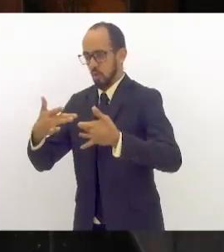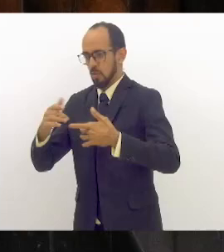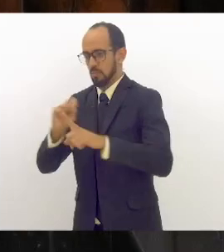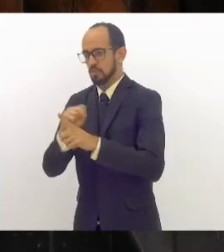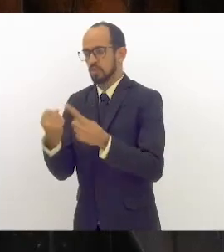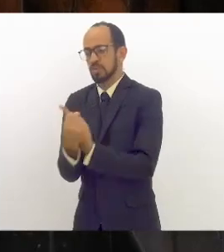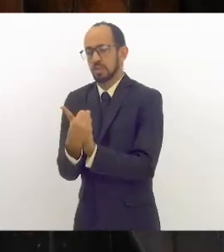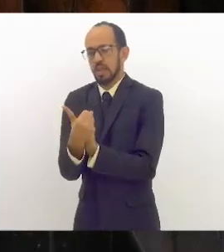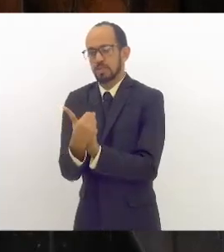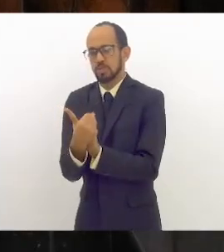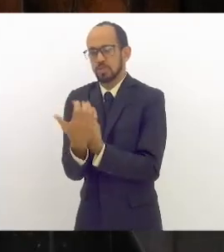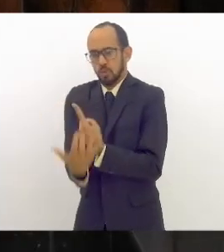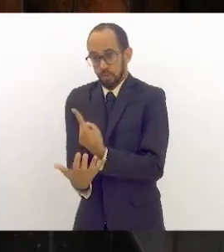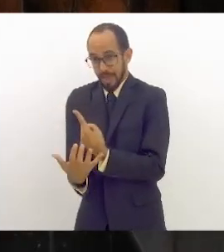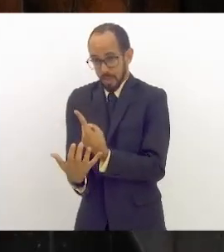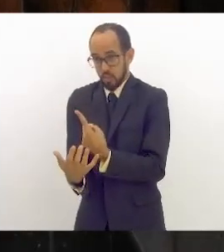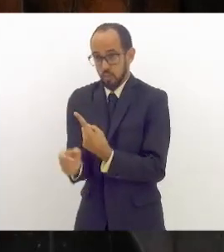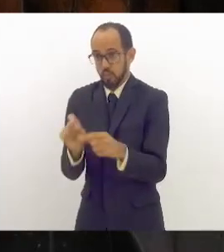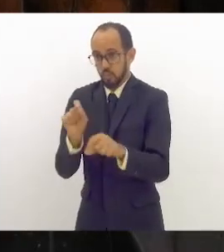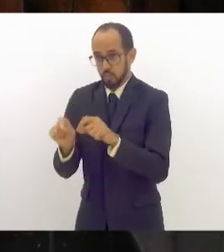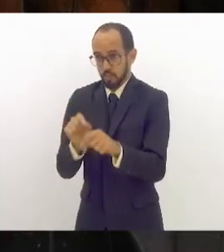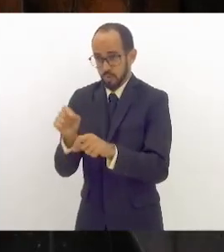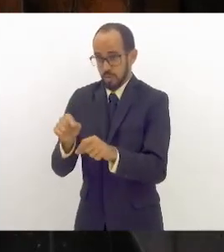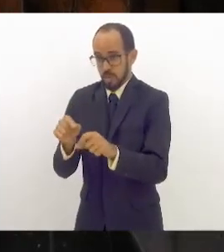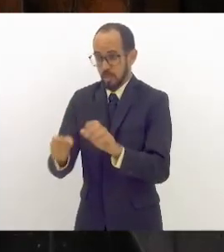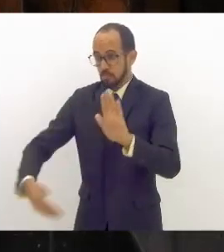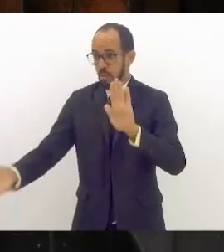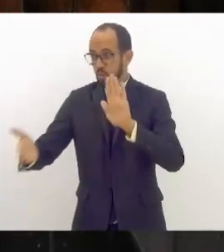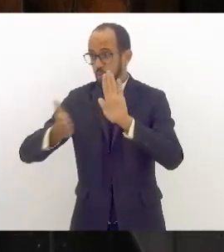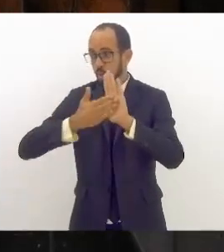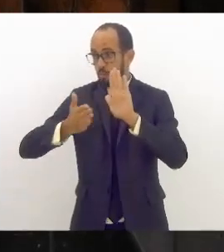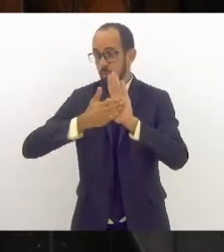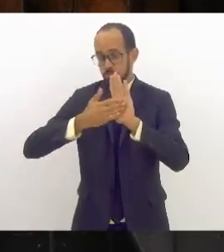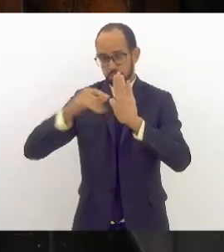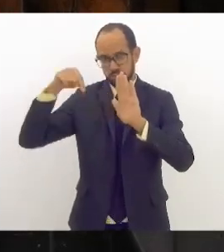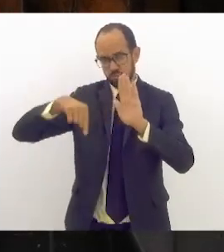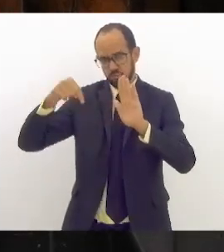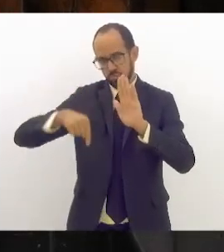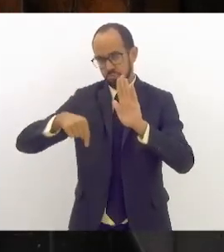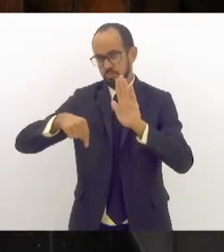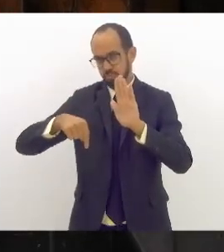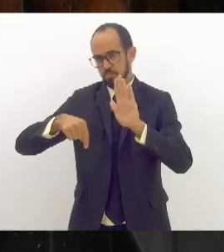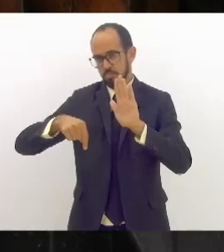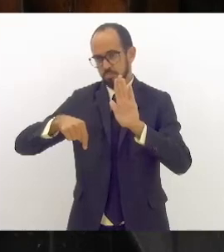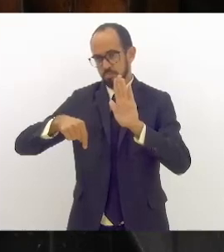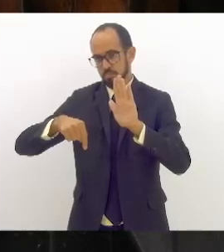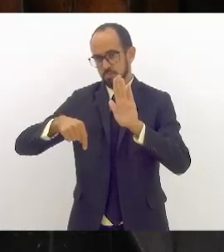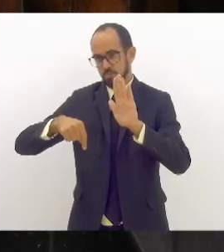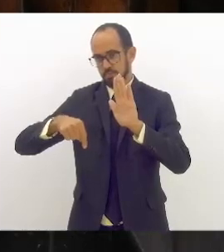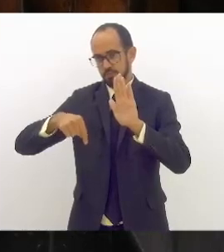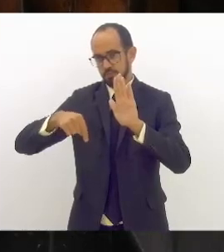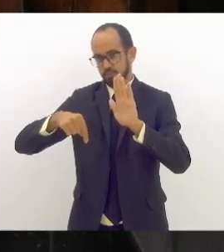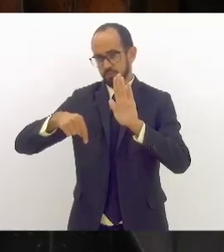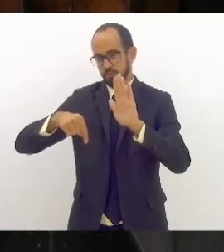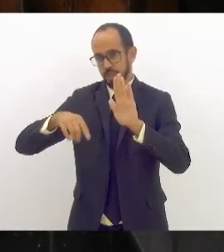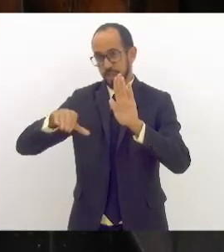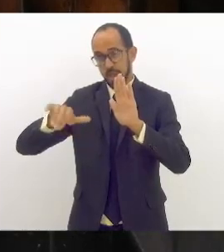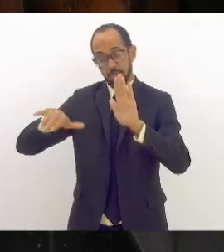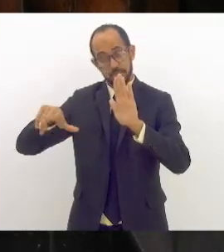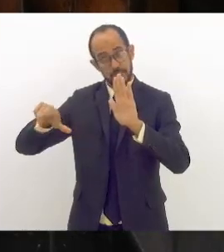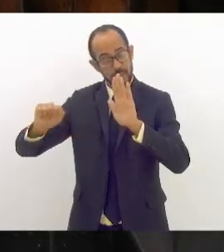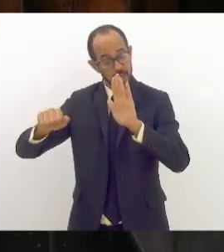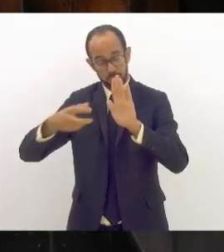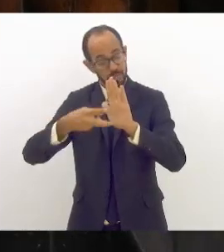forçar aqui o meu compromisso reforçar tô envolvendo muita Camila ela não tá percebendo